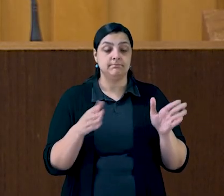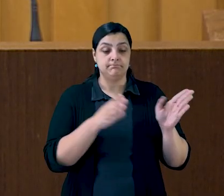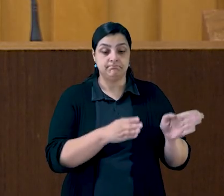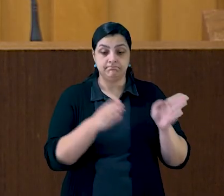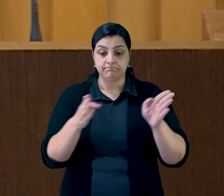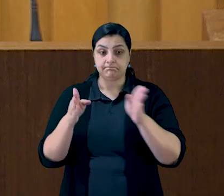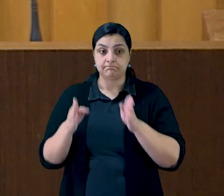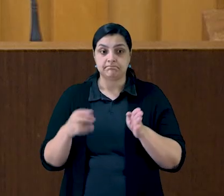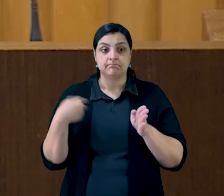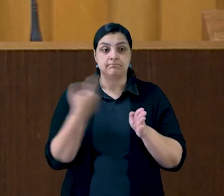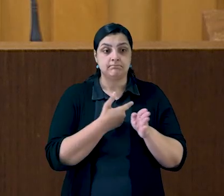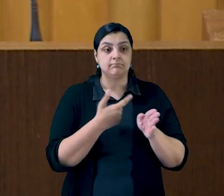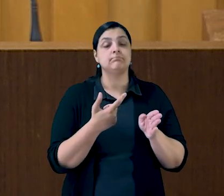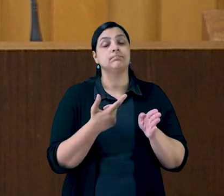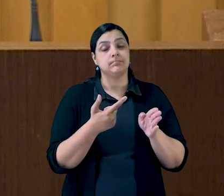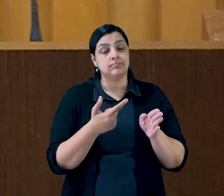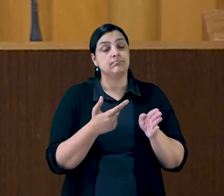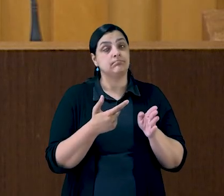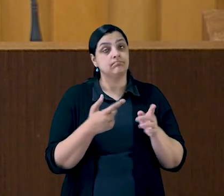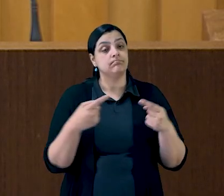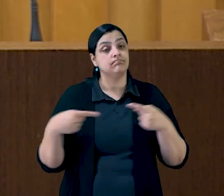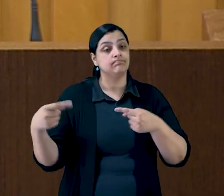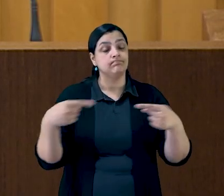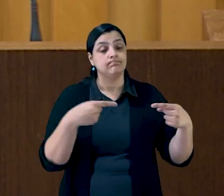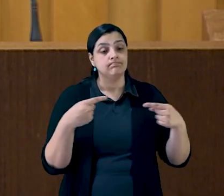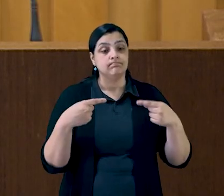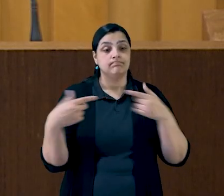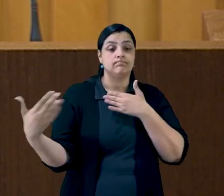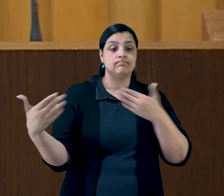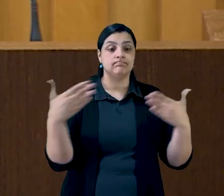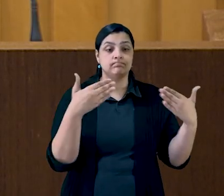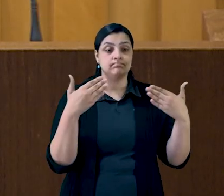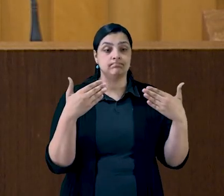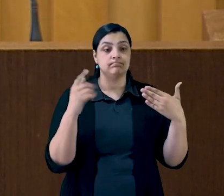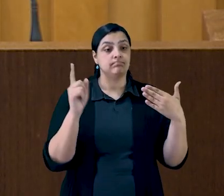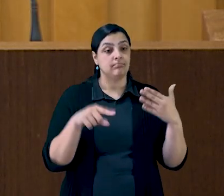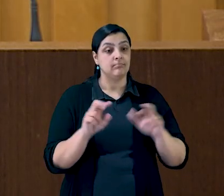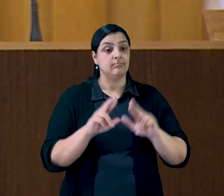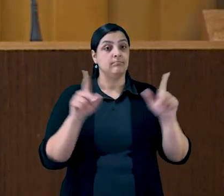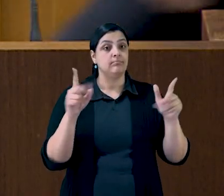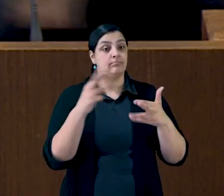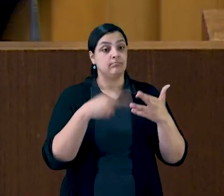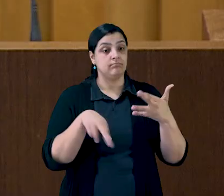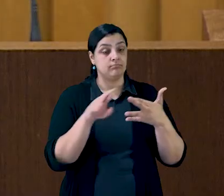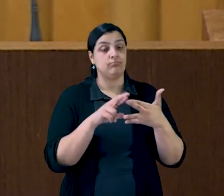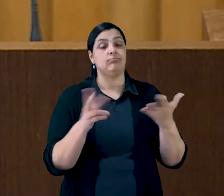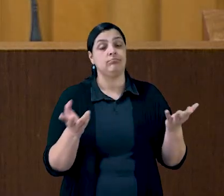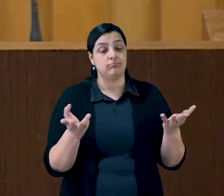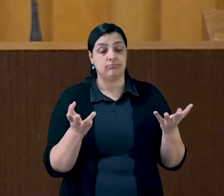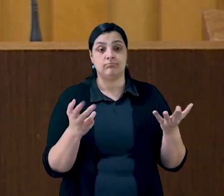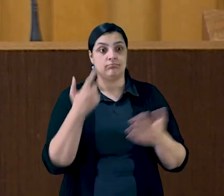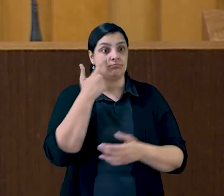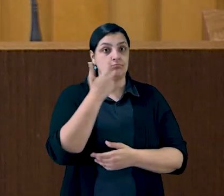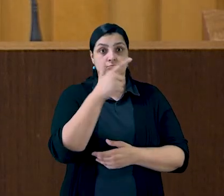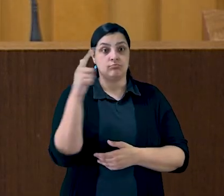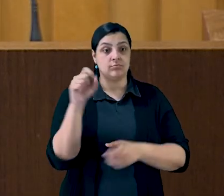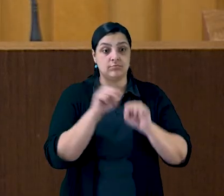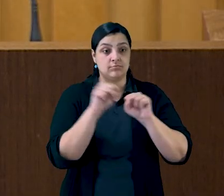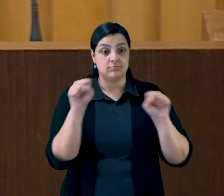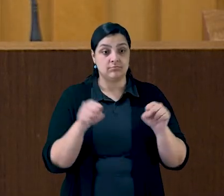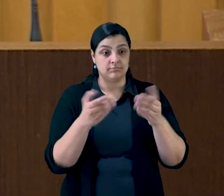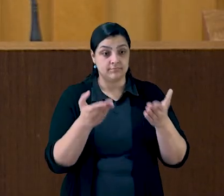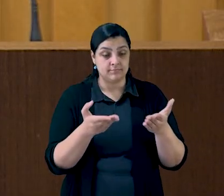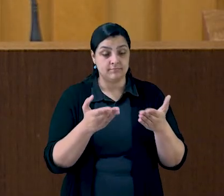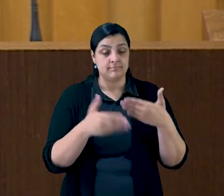uma etapa cognitiva, que é algo bastante incomum no julgamento dos recursos. Até não existe